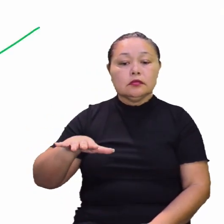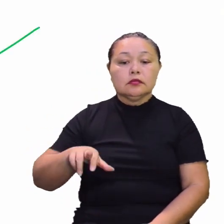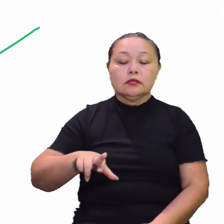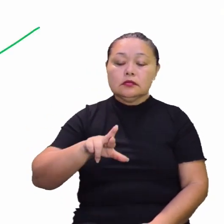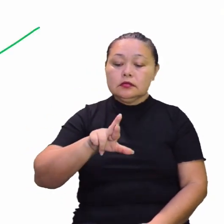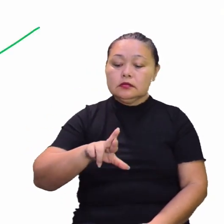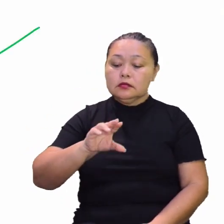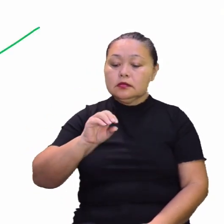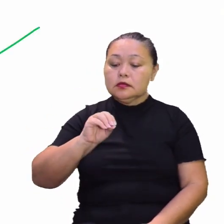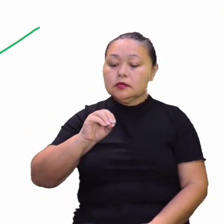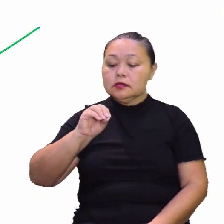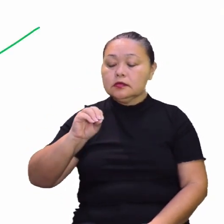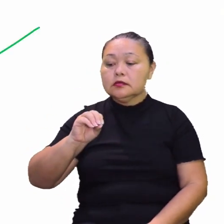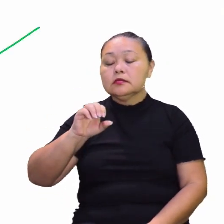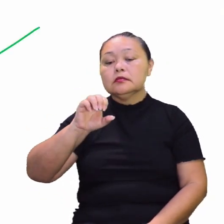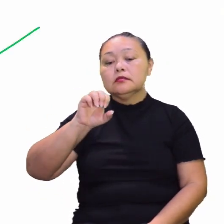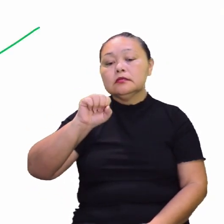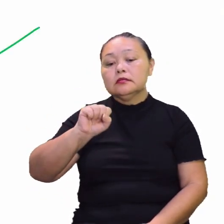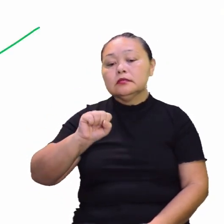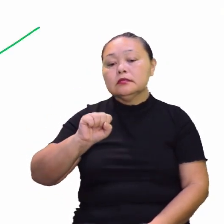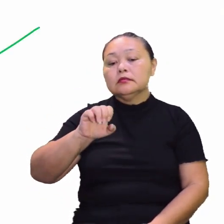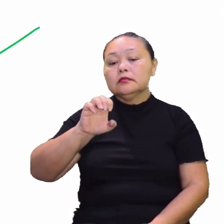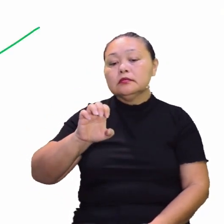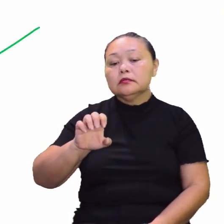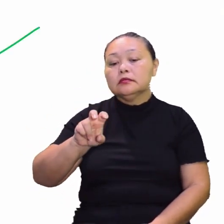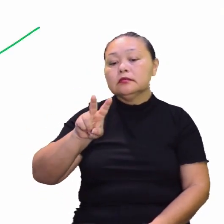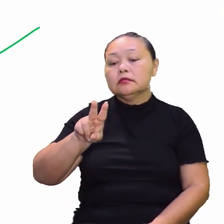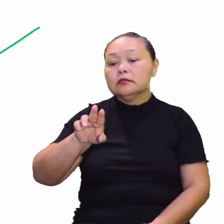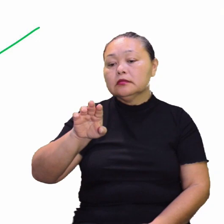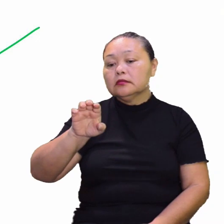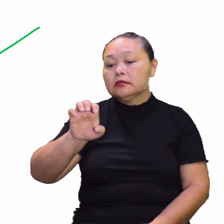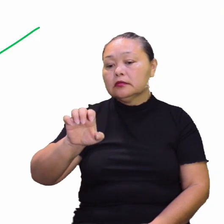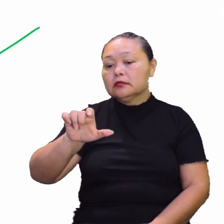nós temos a bacia do Roosevelt, área de